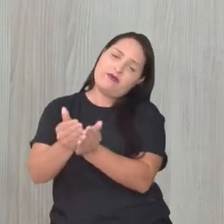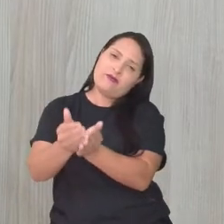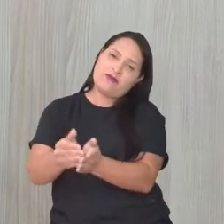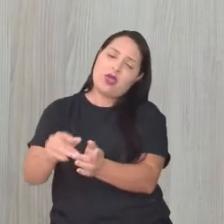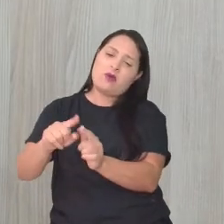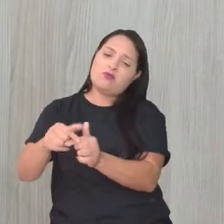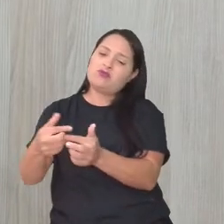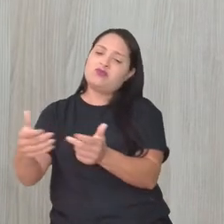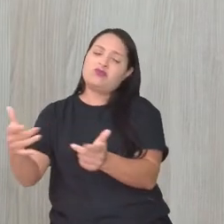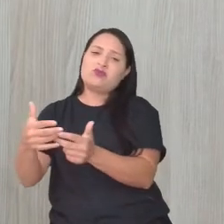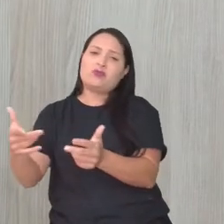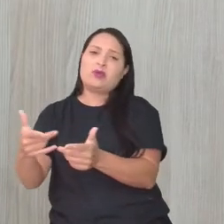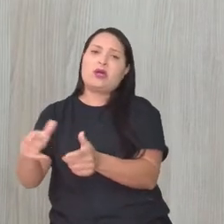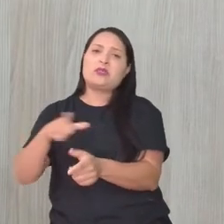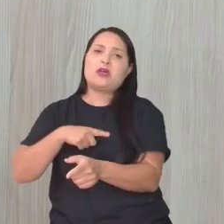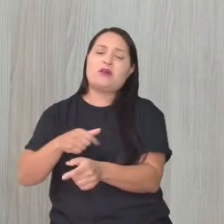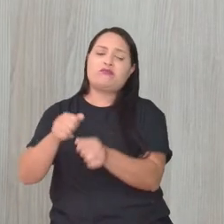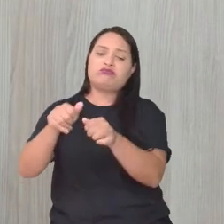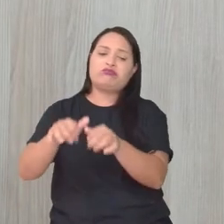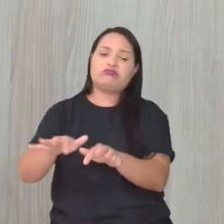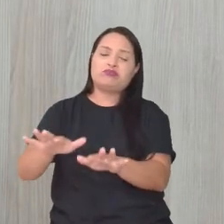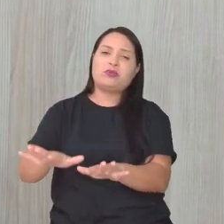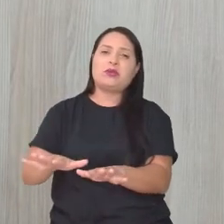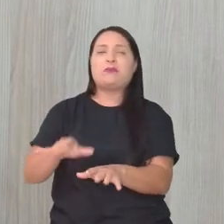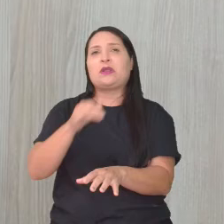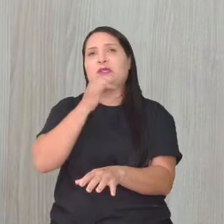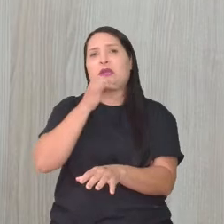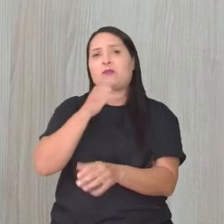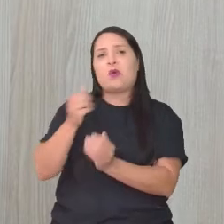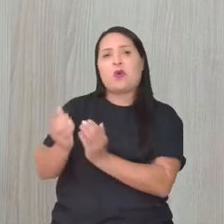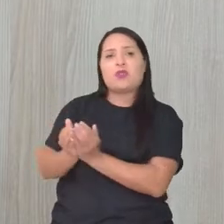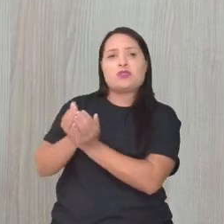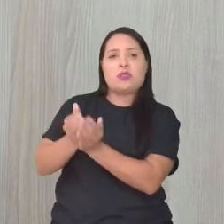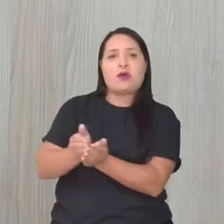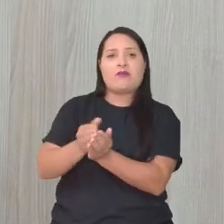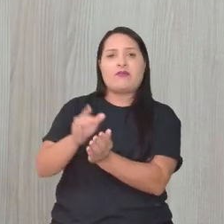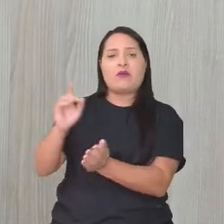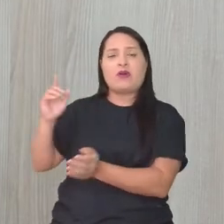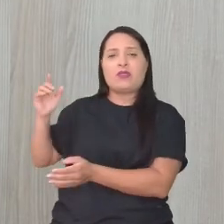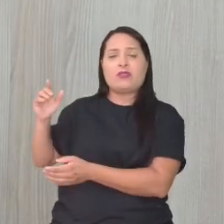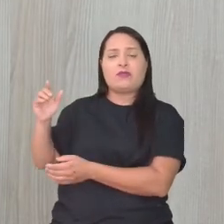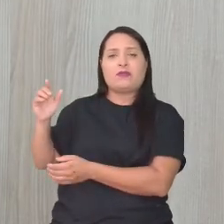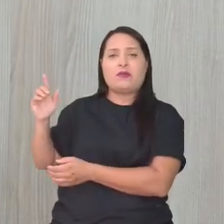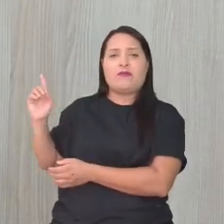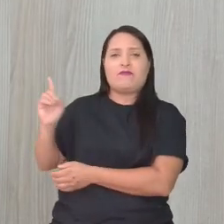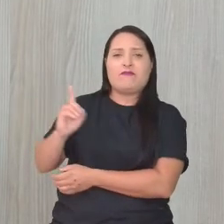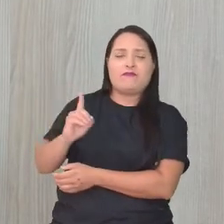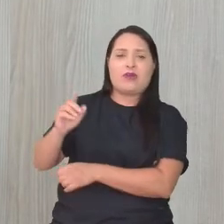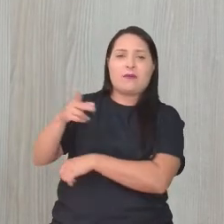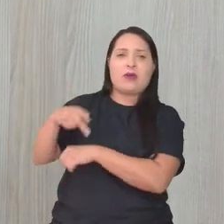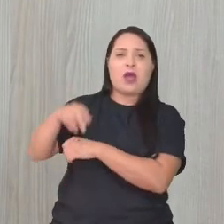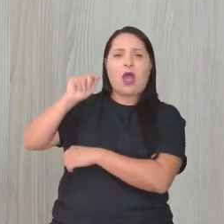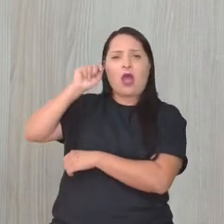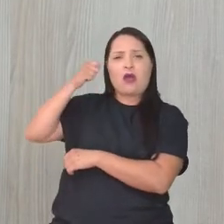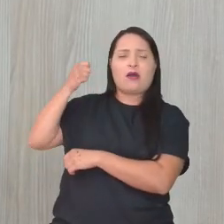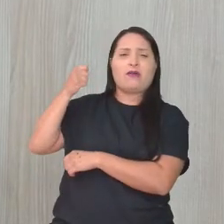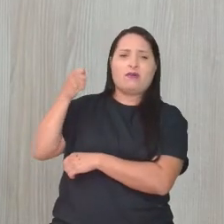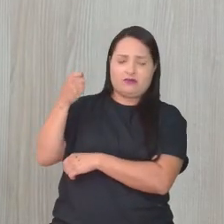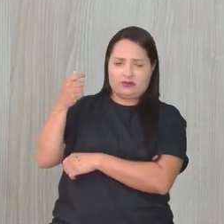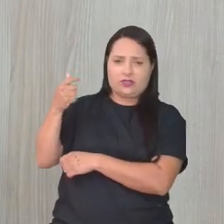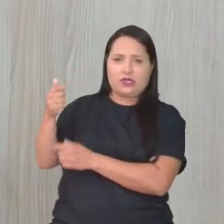contar, minha gente, com os navios que vinham da África, os navios tumbeiros ou os navios negreiros, que eram